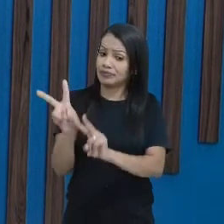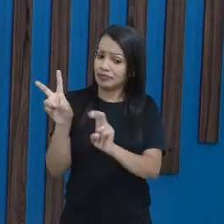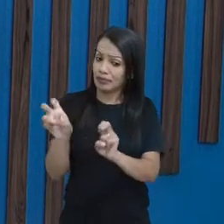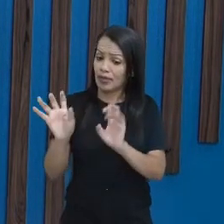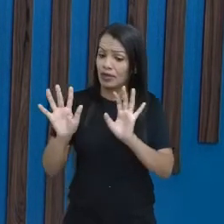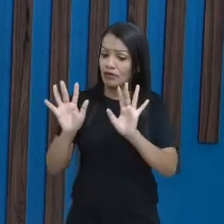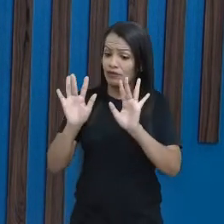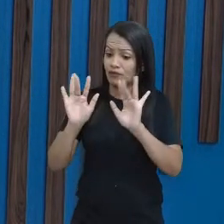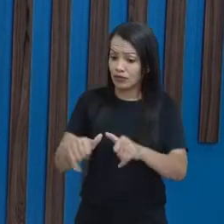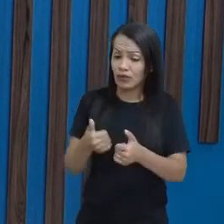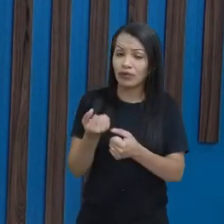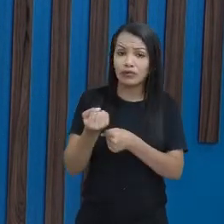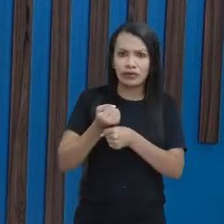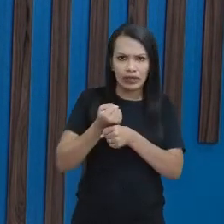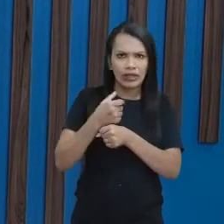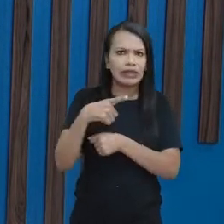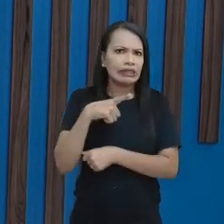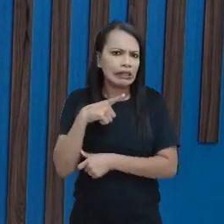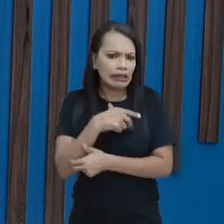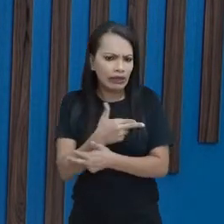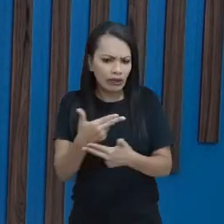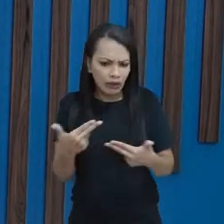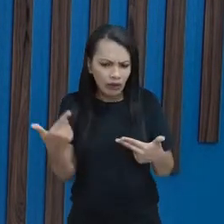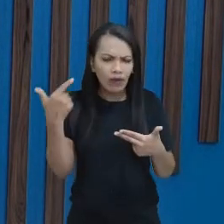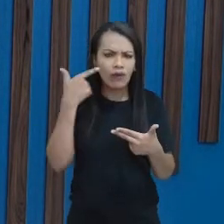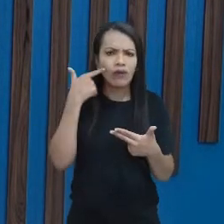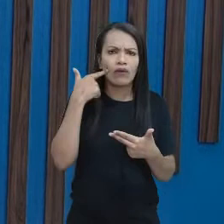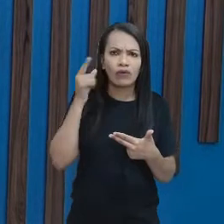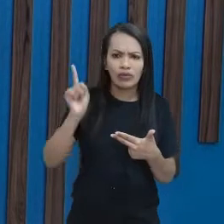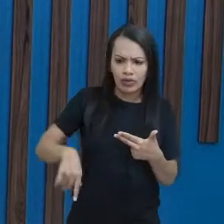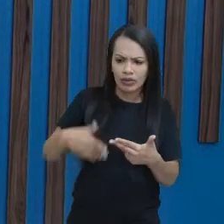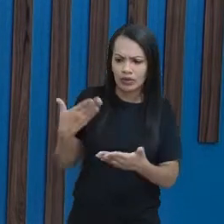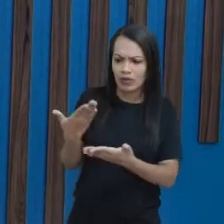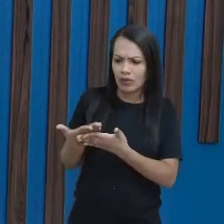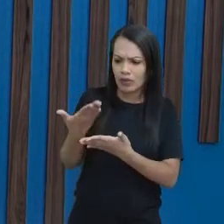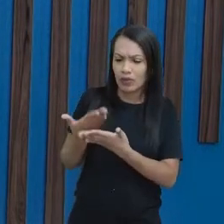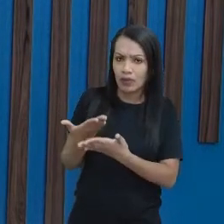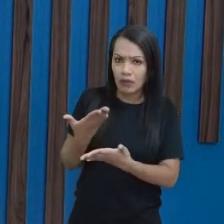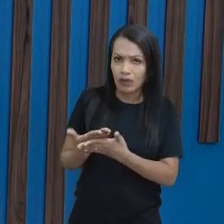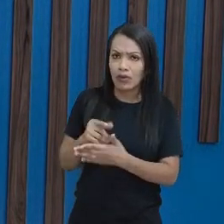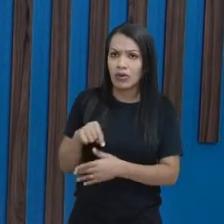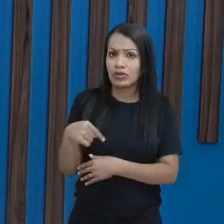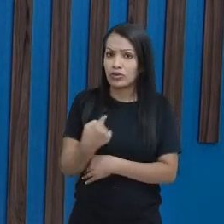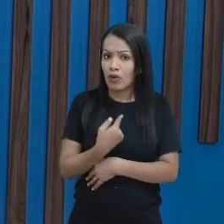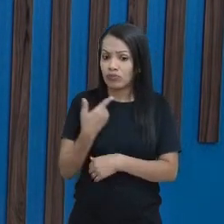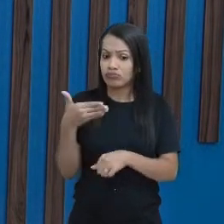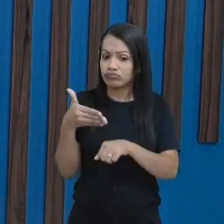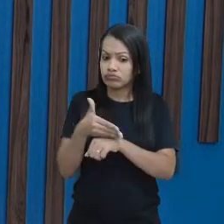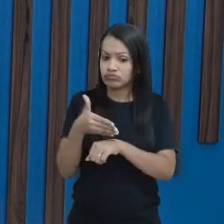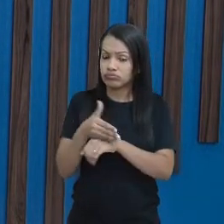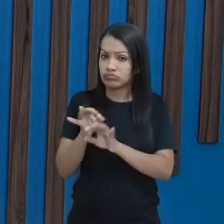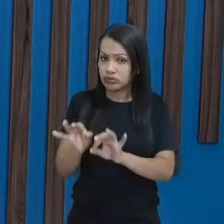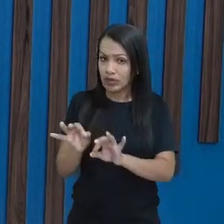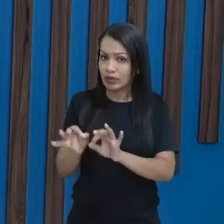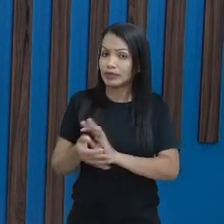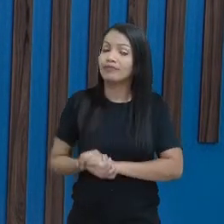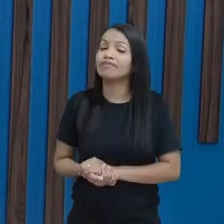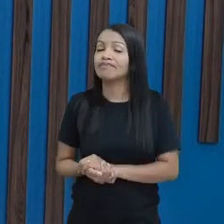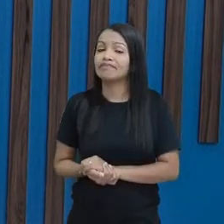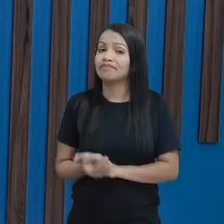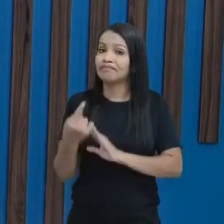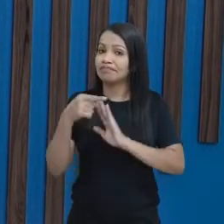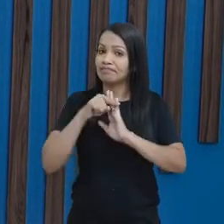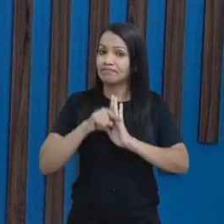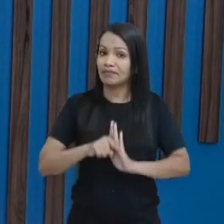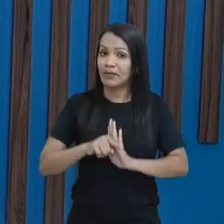tá bom? Então, tem coisas que eu vou falar que tá lá no banco de aulas, no nosso acervo. Beleza,